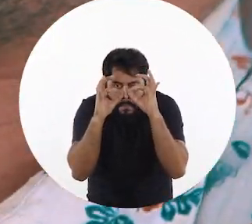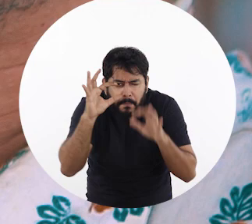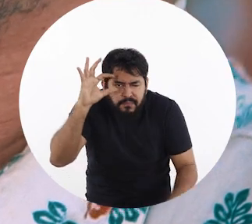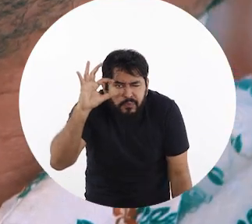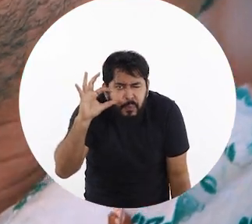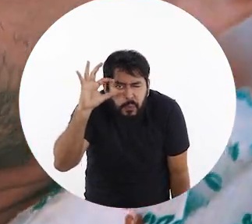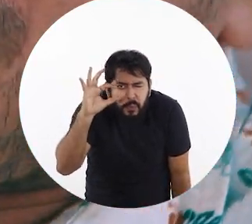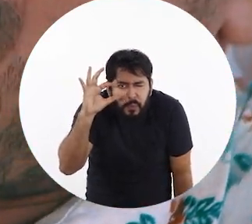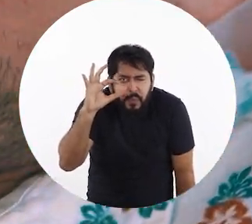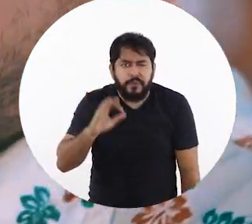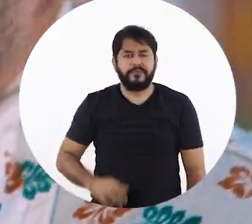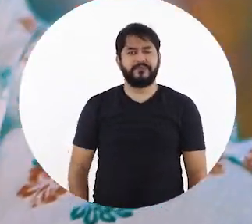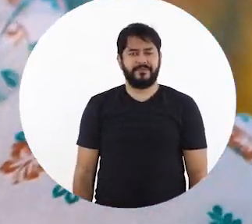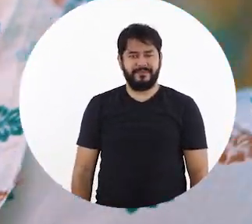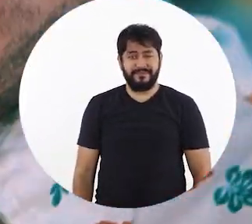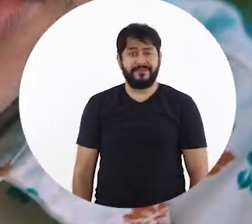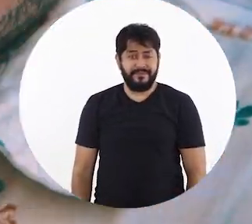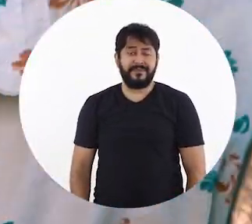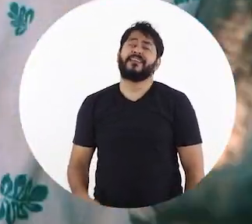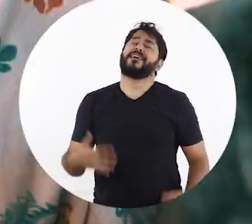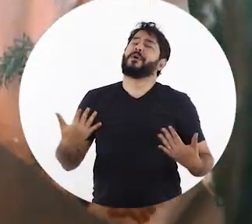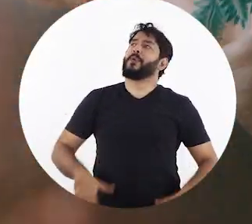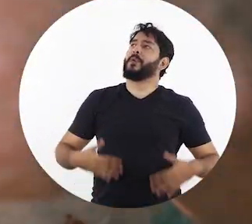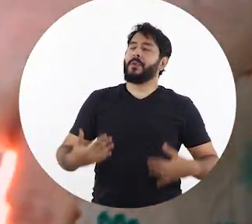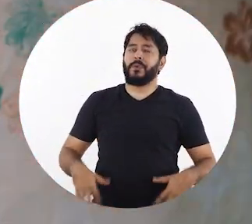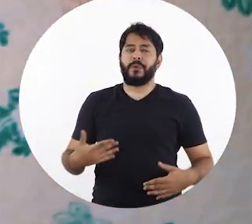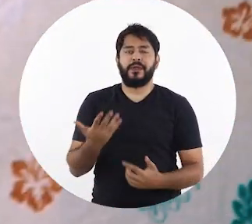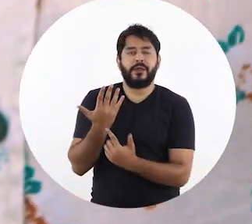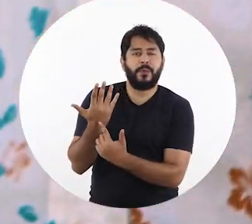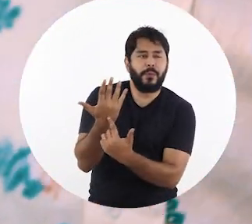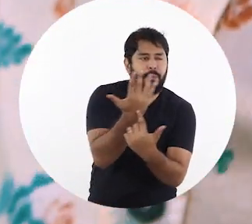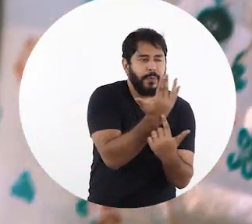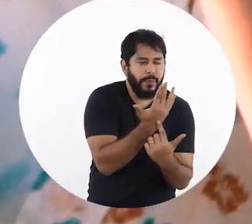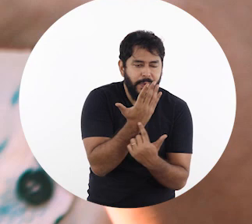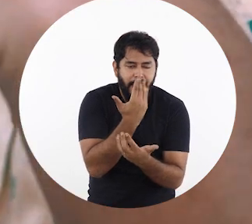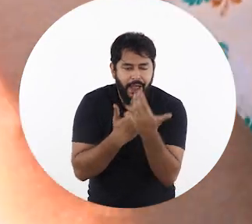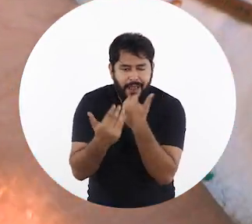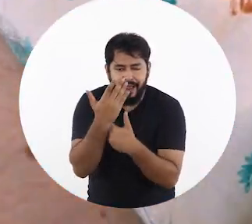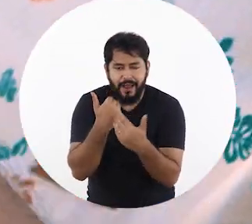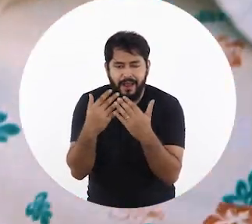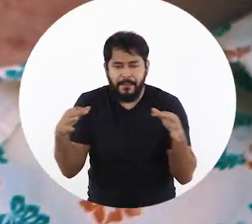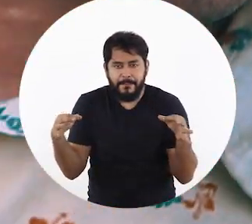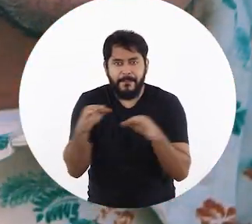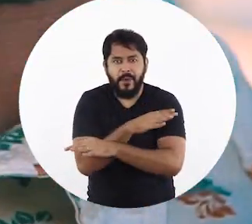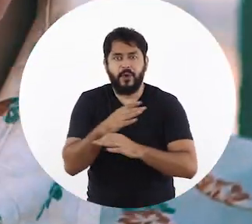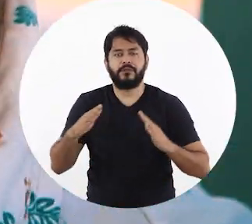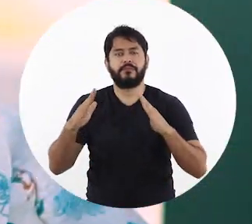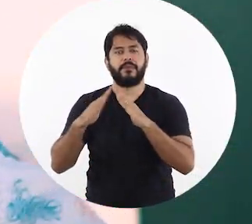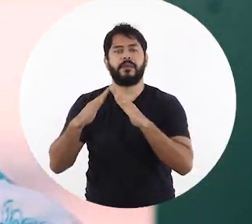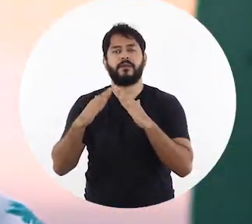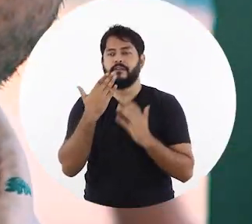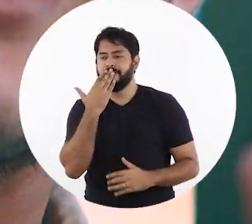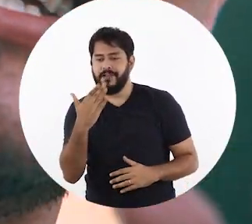Ai, depois do jantar, as famílias tomavam as calçadas com cadeiras. Mexericos, namoros,